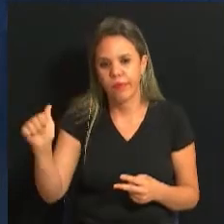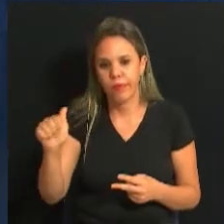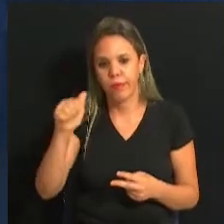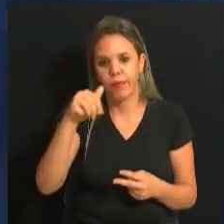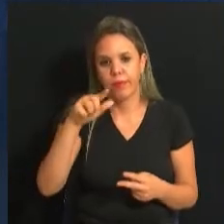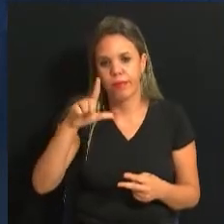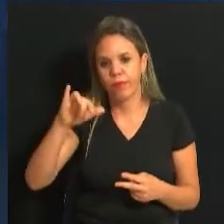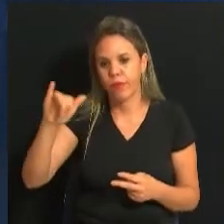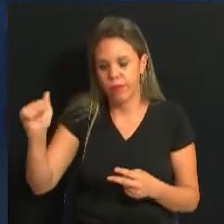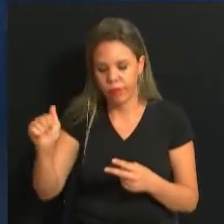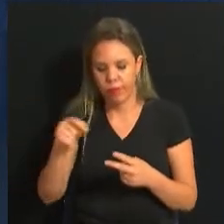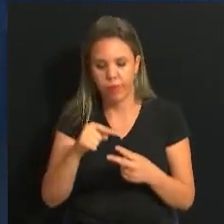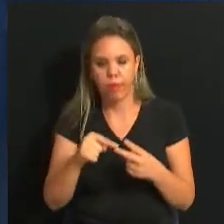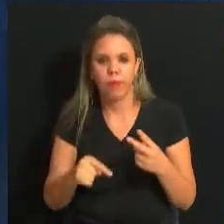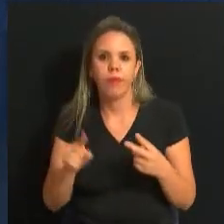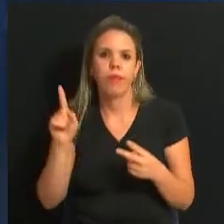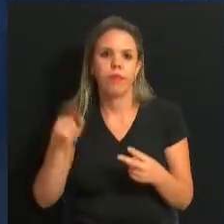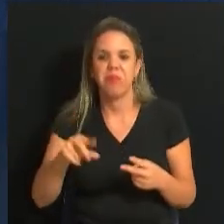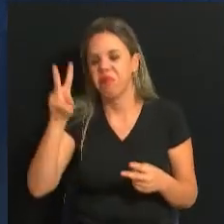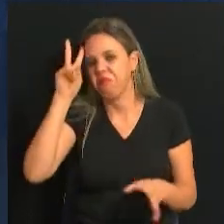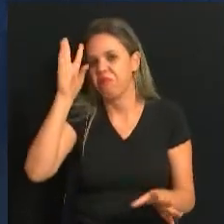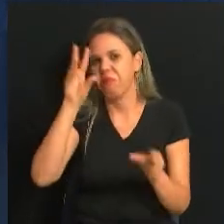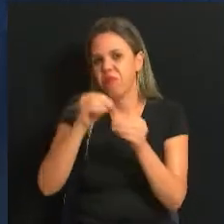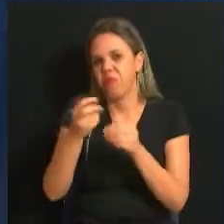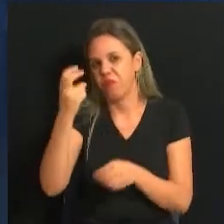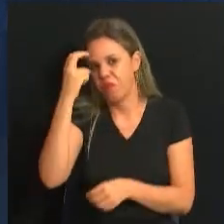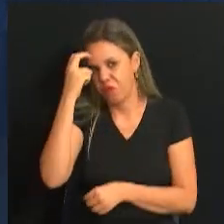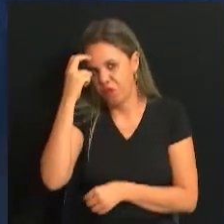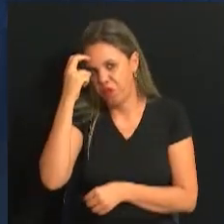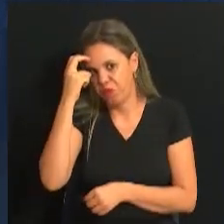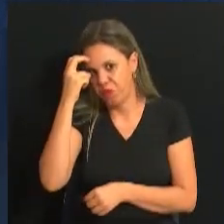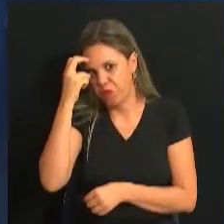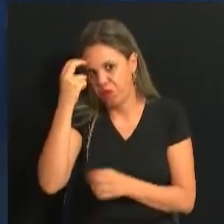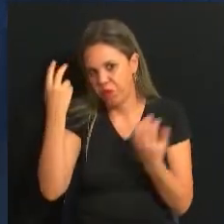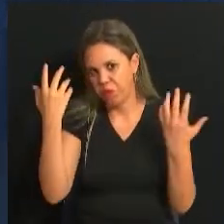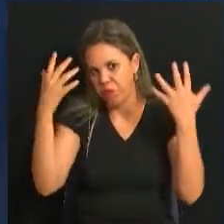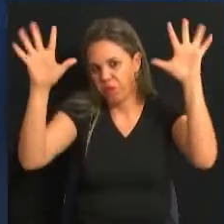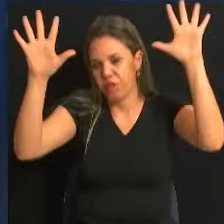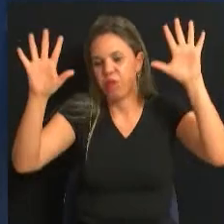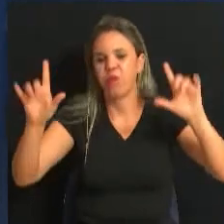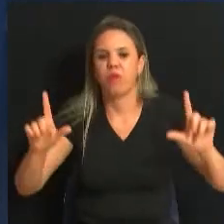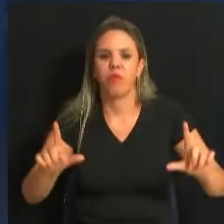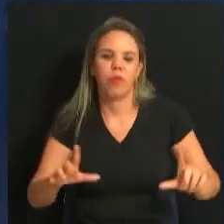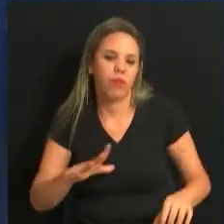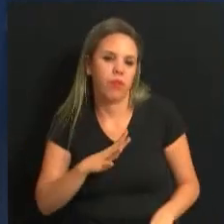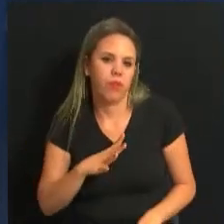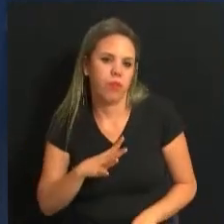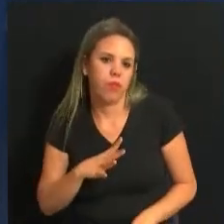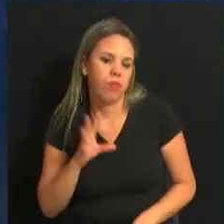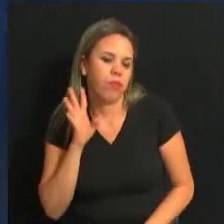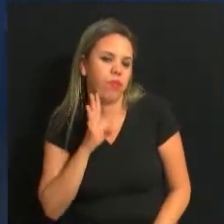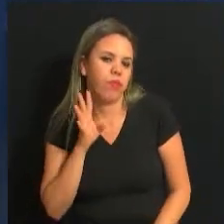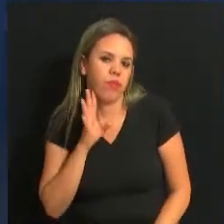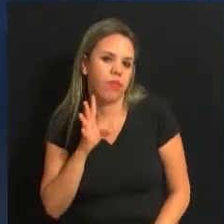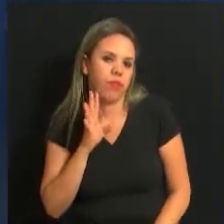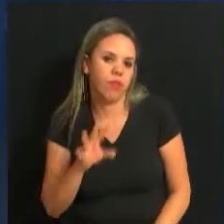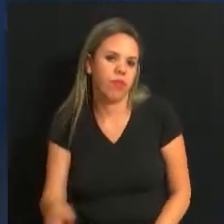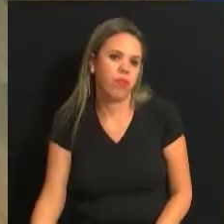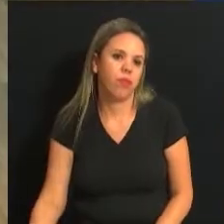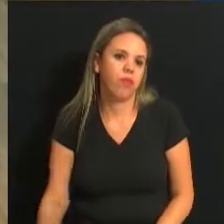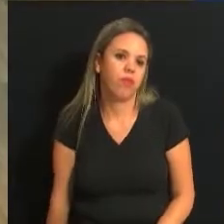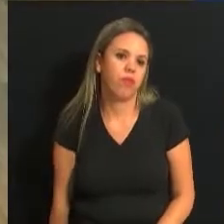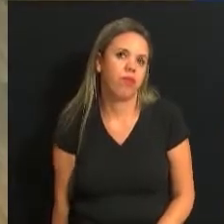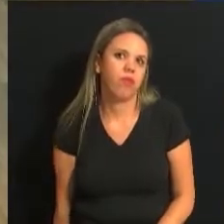de Andrade. É história e cultura, então prestigie aqui na nossa cidade. Muito bacana esta